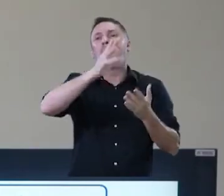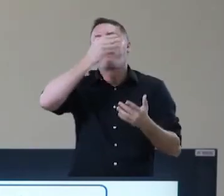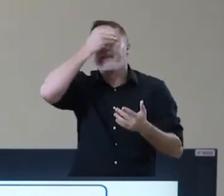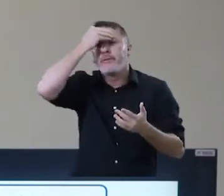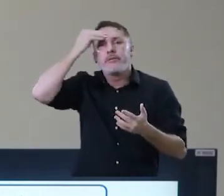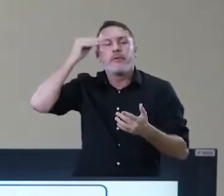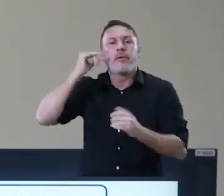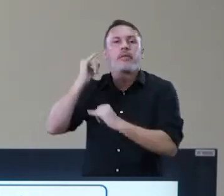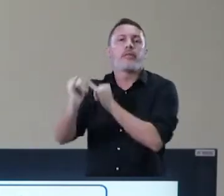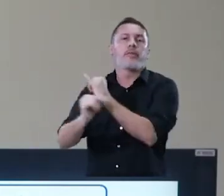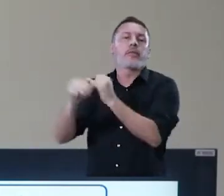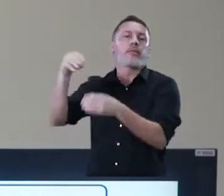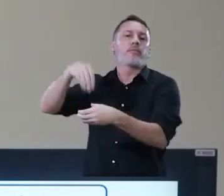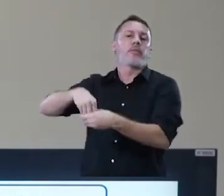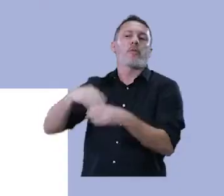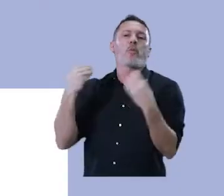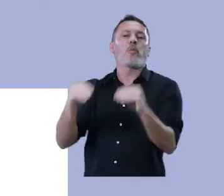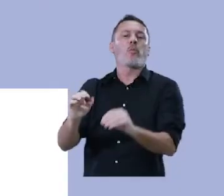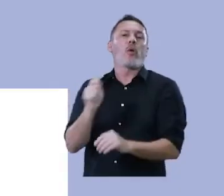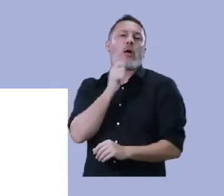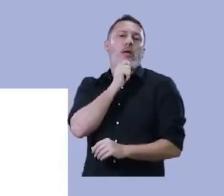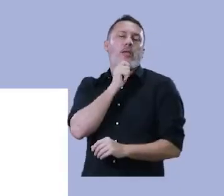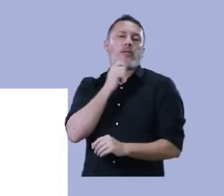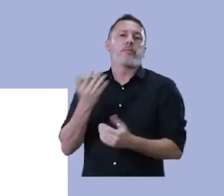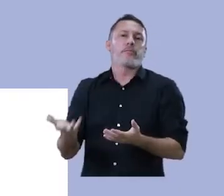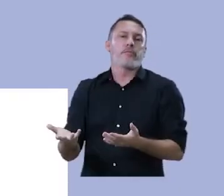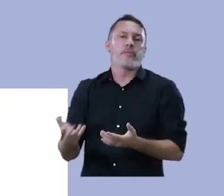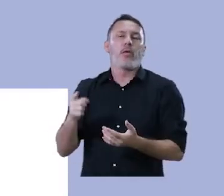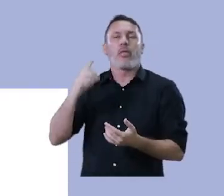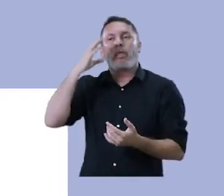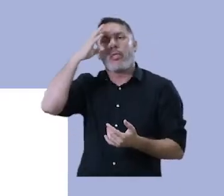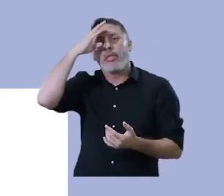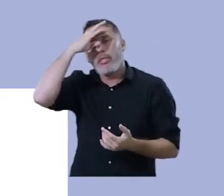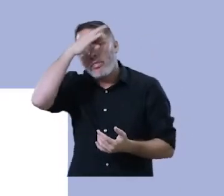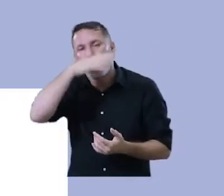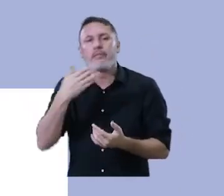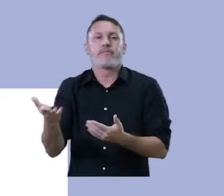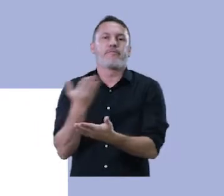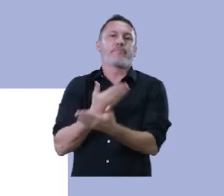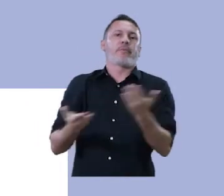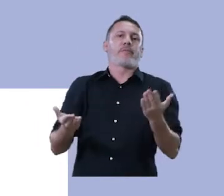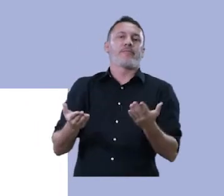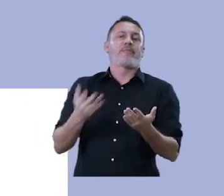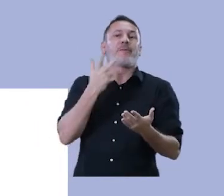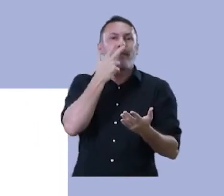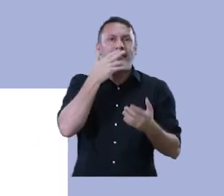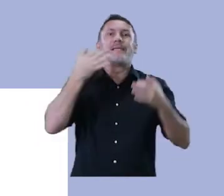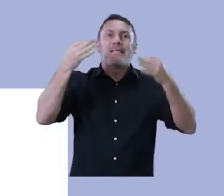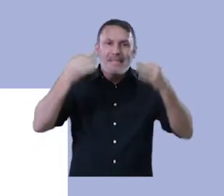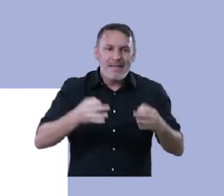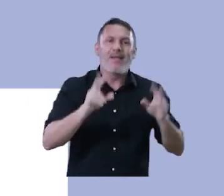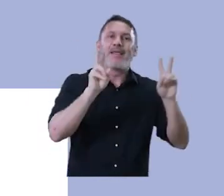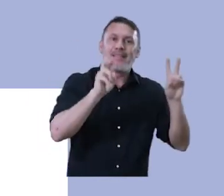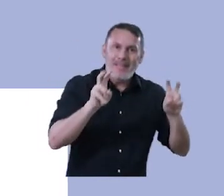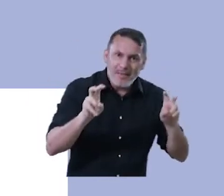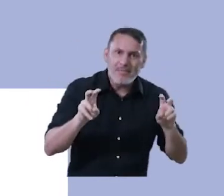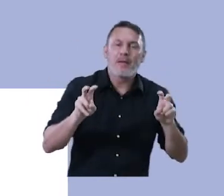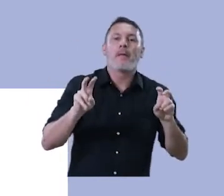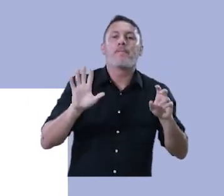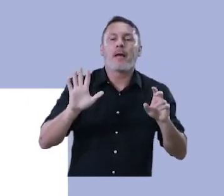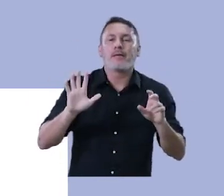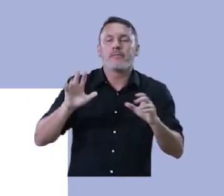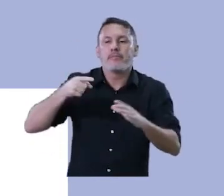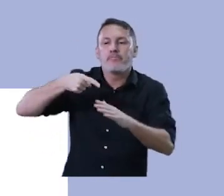mas não tratou a internet. O que acontece ali é que nós chamamos de tangenciar. Ele tocou no